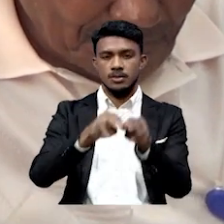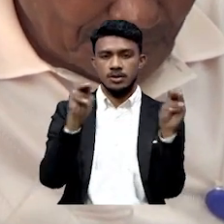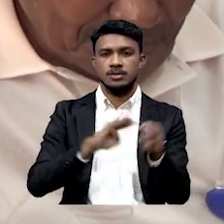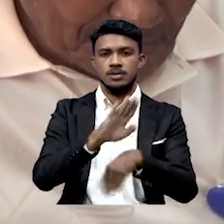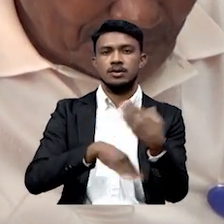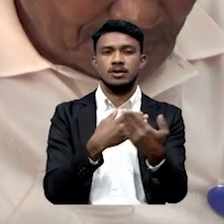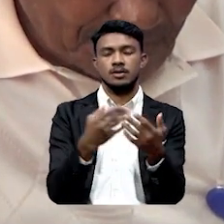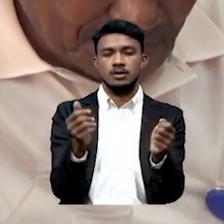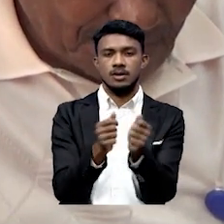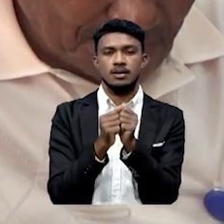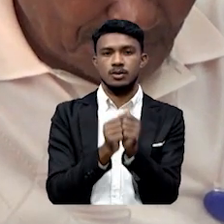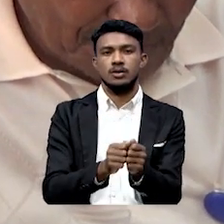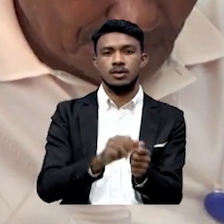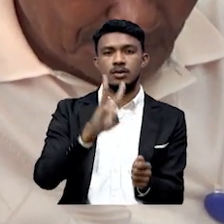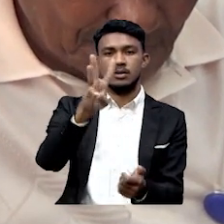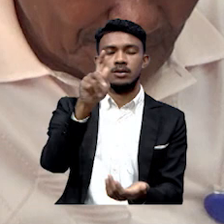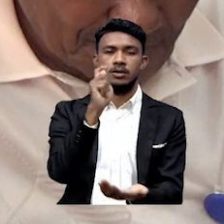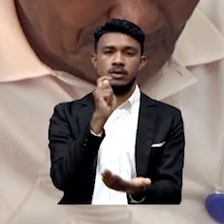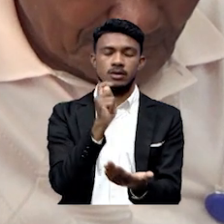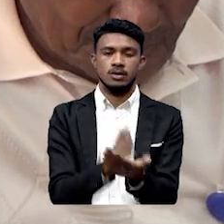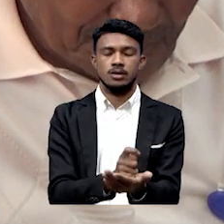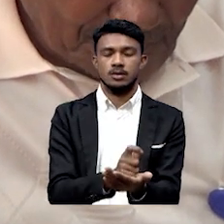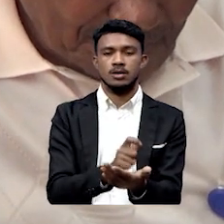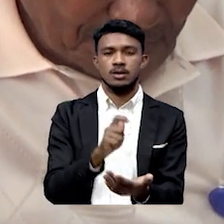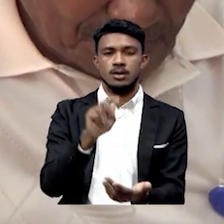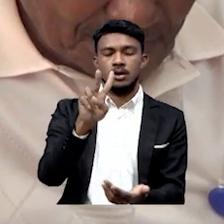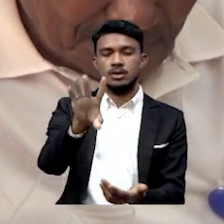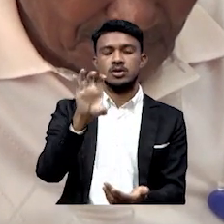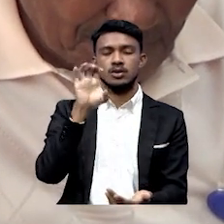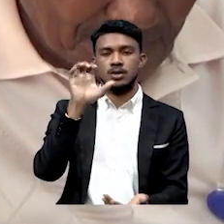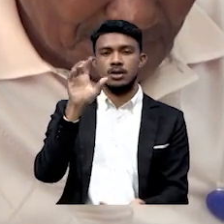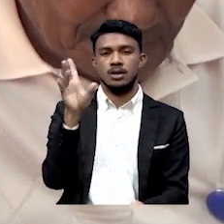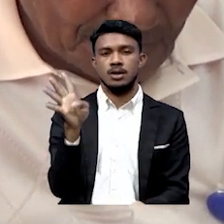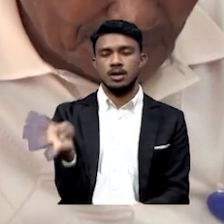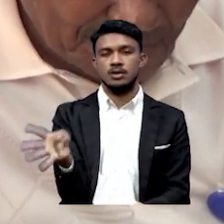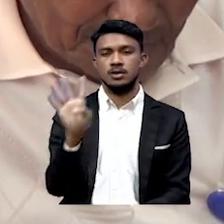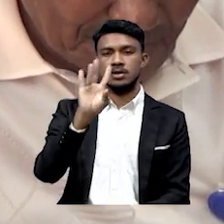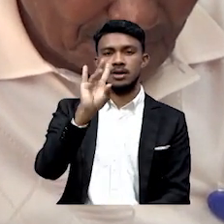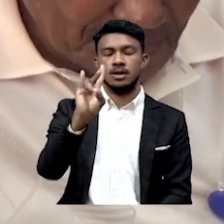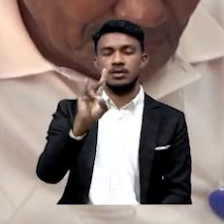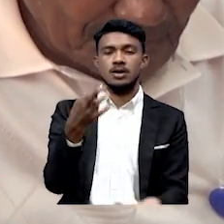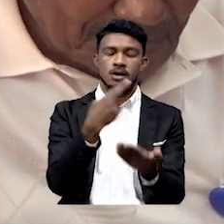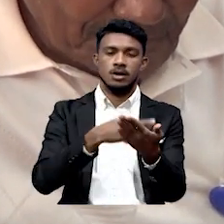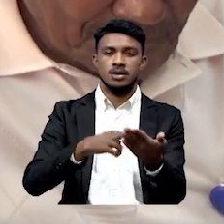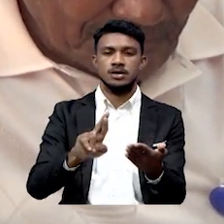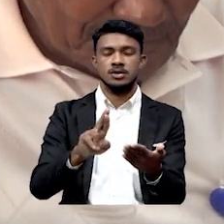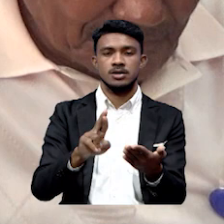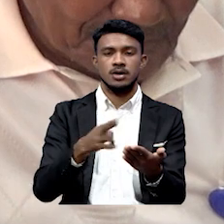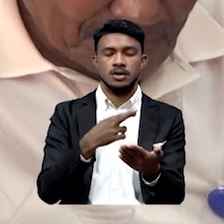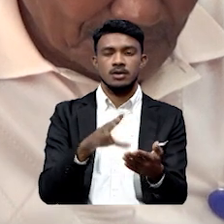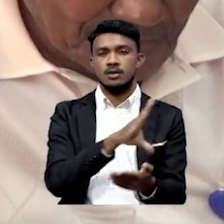hamutuk rihun nenulu atus rua hatnulu resin hitu resistu resistus